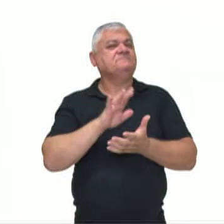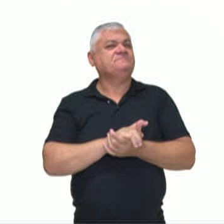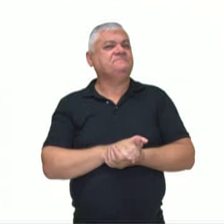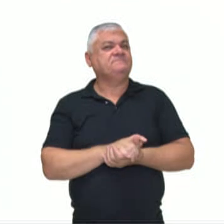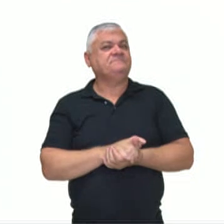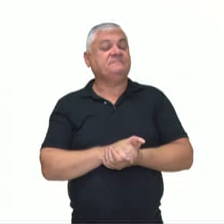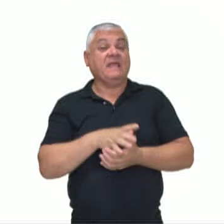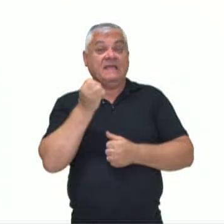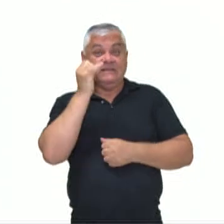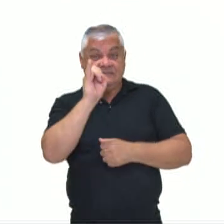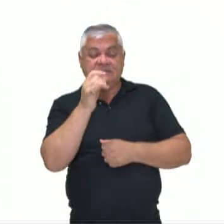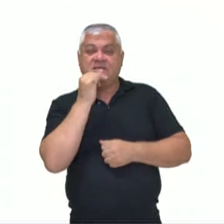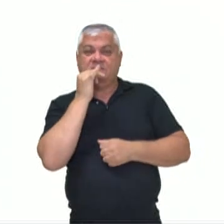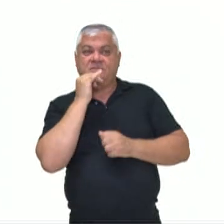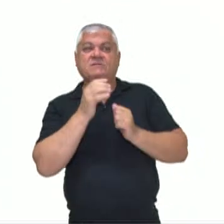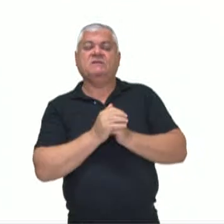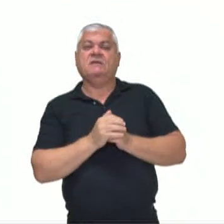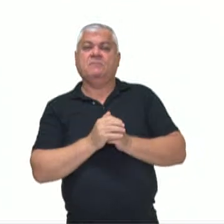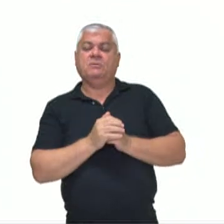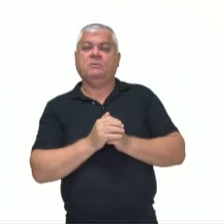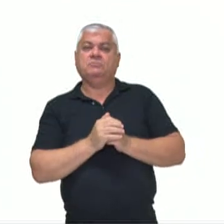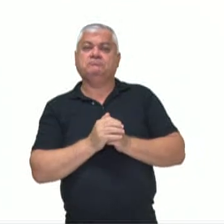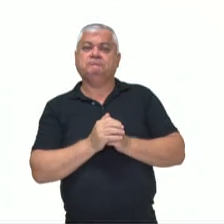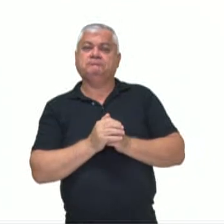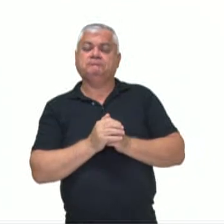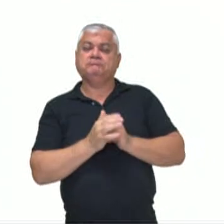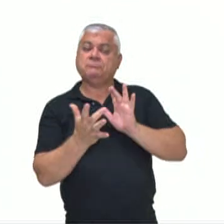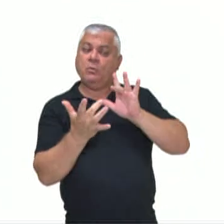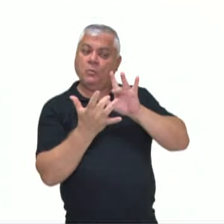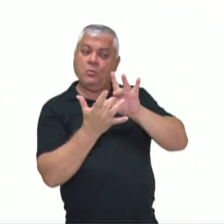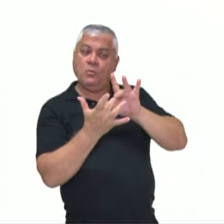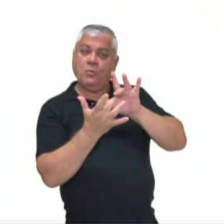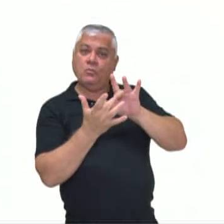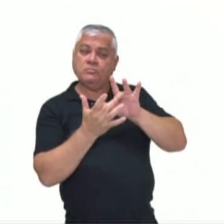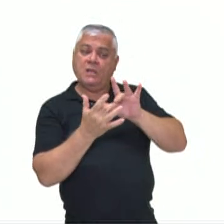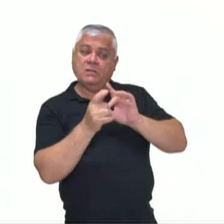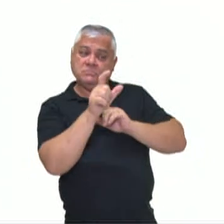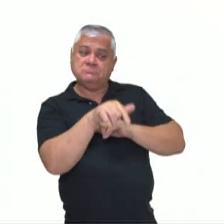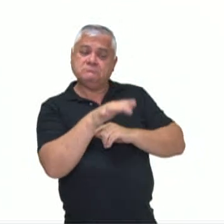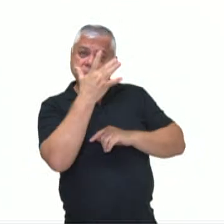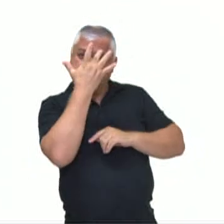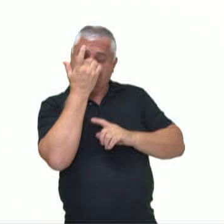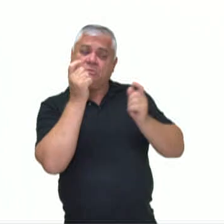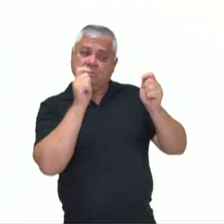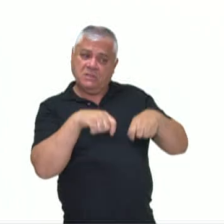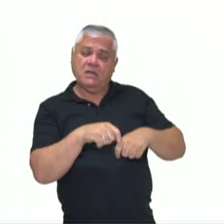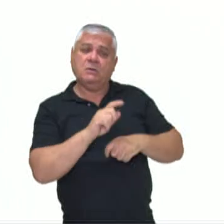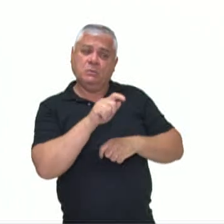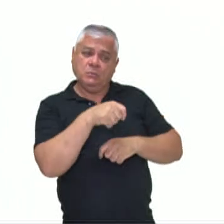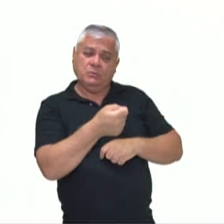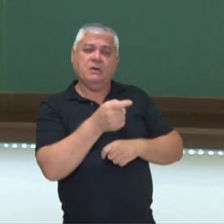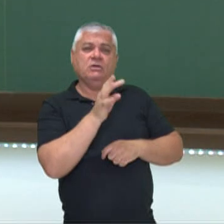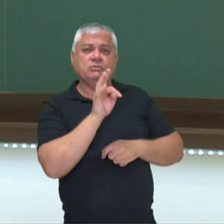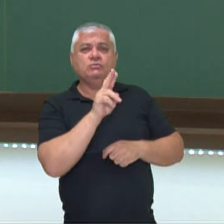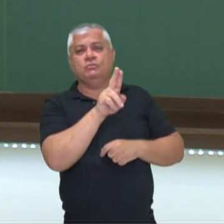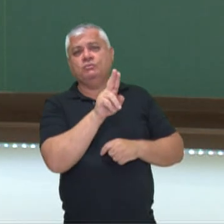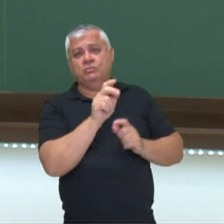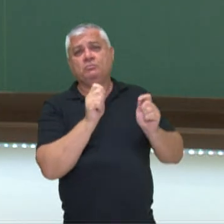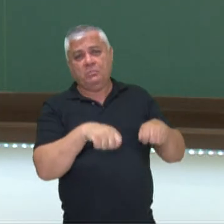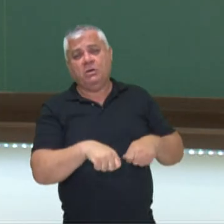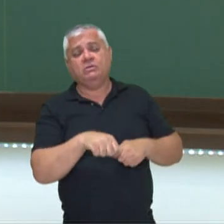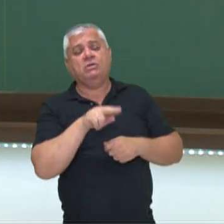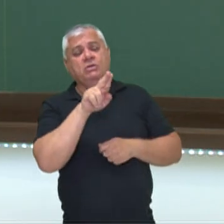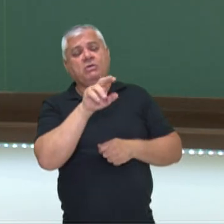pode conectar com o usuário falando de usted como de tu, ou seja, pode se conectar, né, utilizando usted